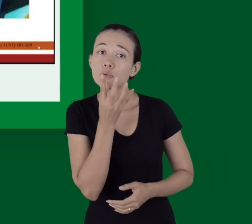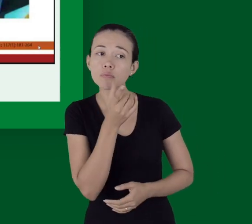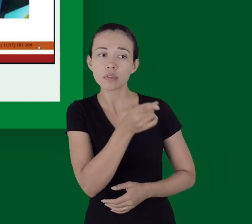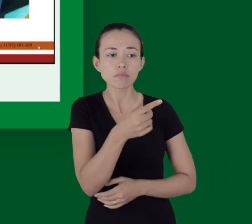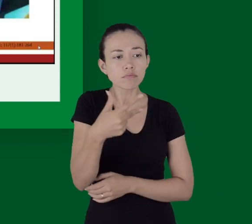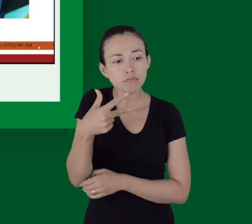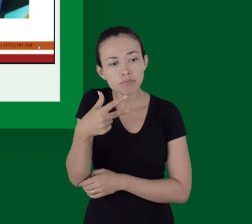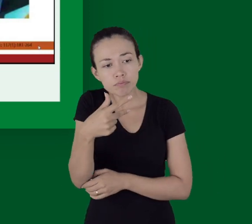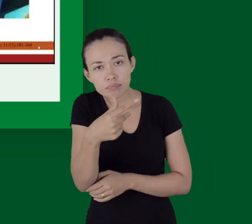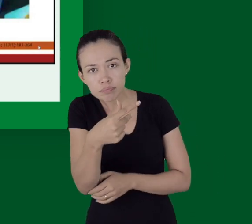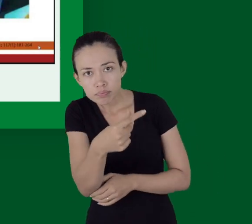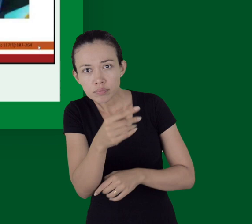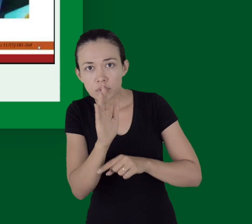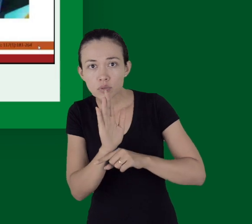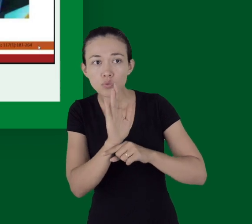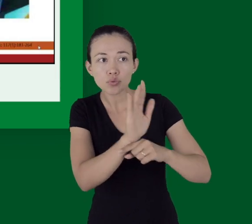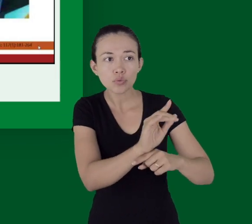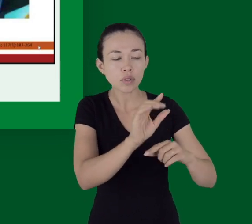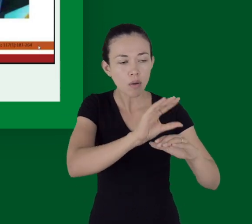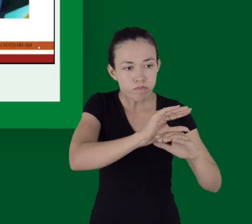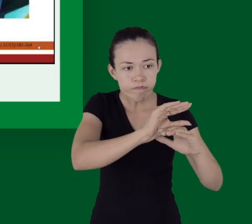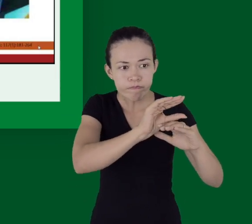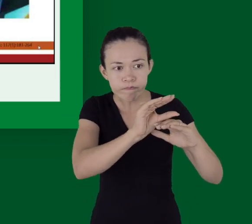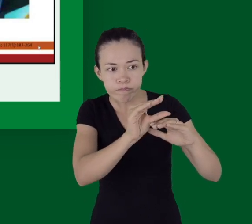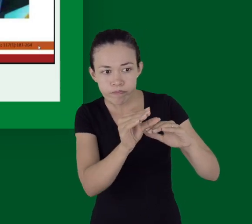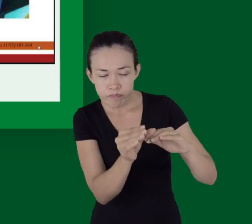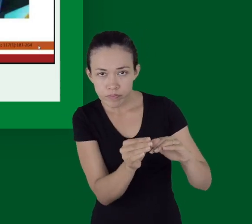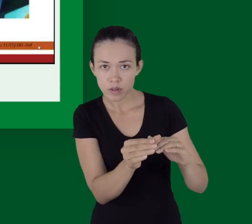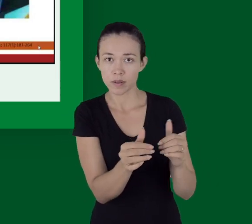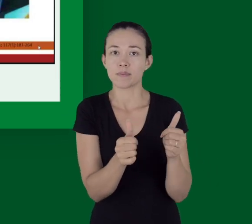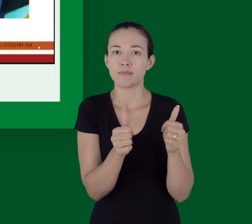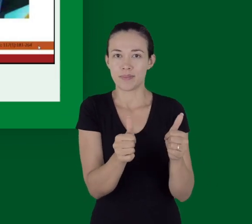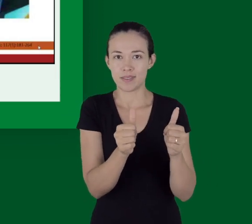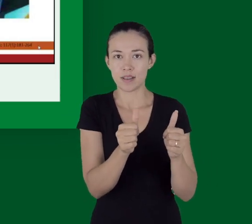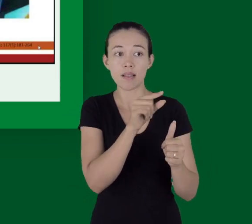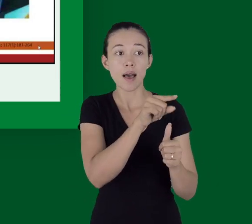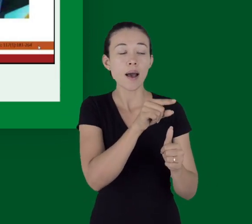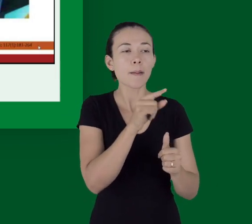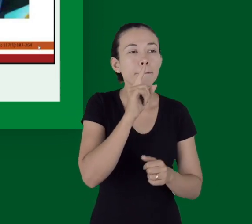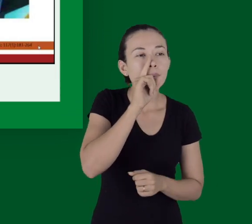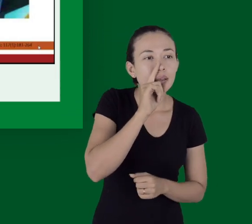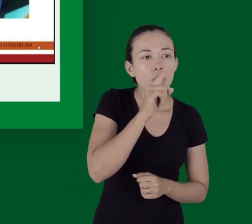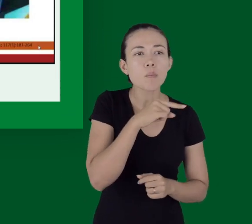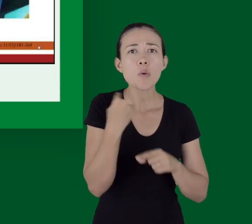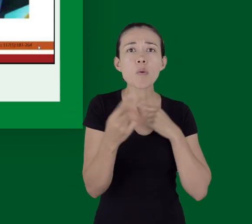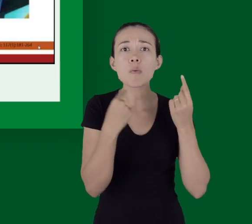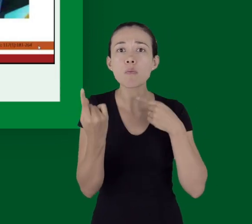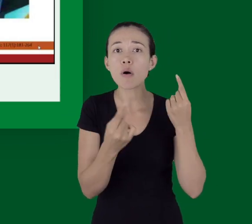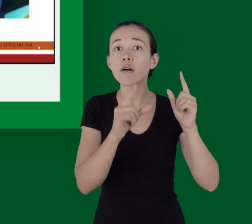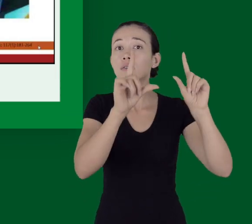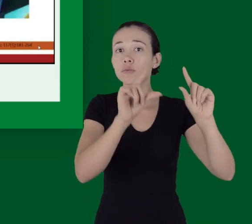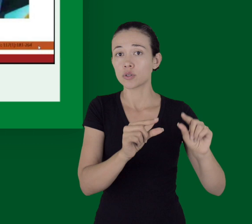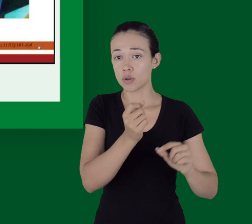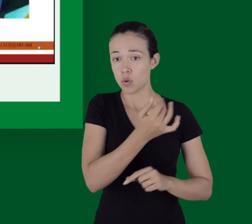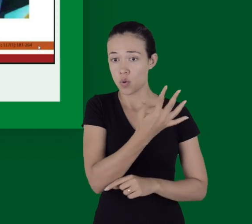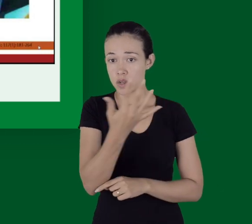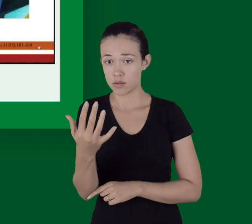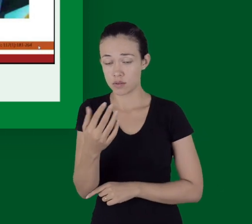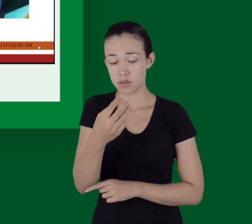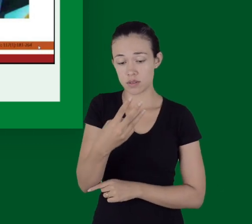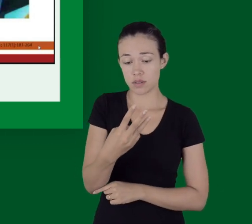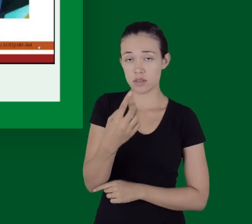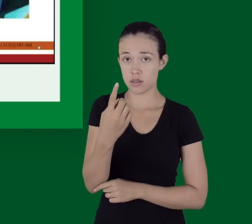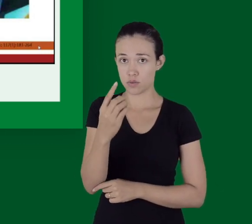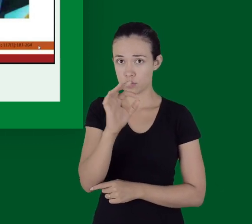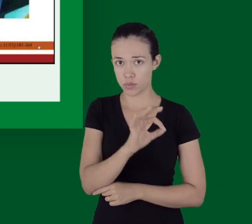por um tempo e evitar que essa placa ela se instabilize novamente. Aqui a redução de mortalidade é